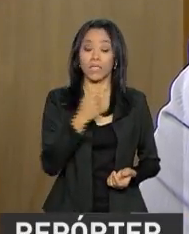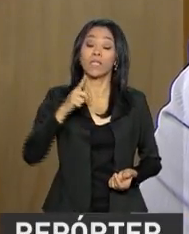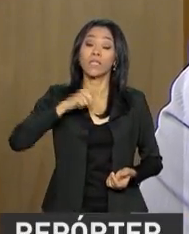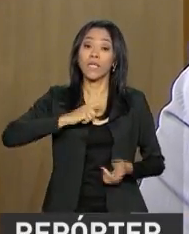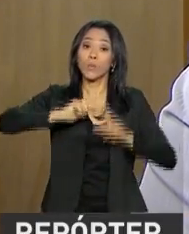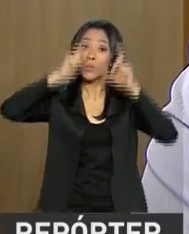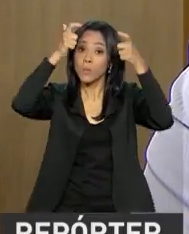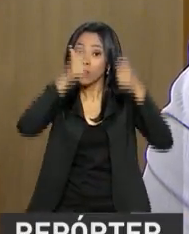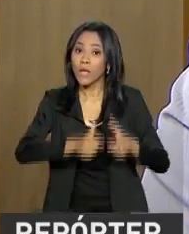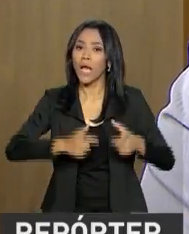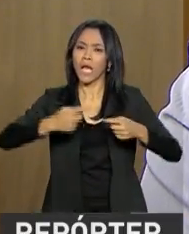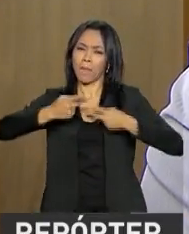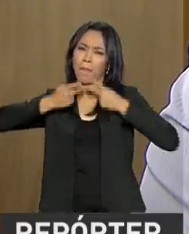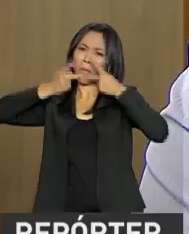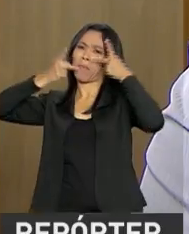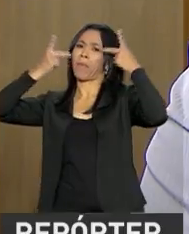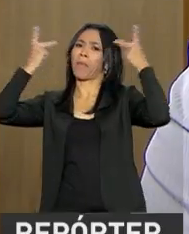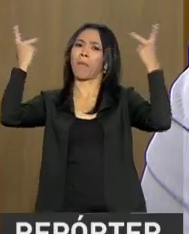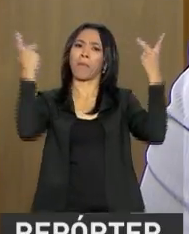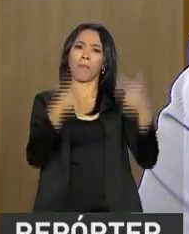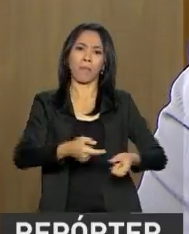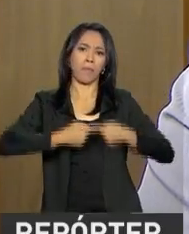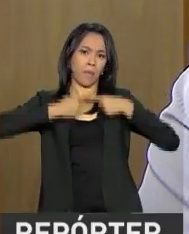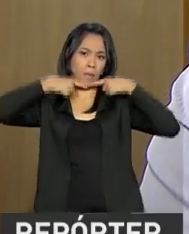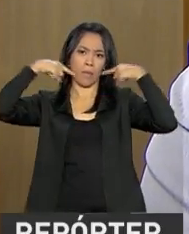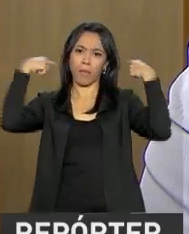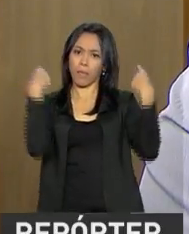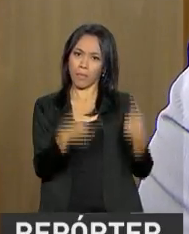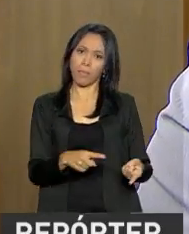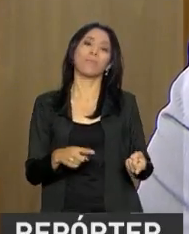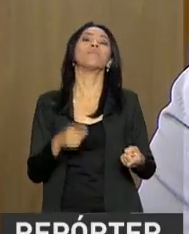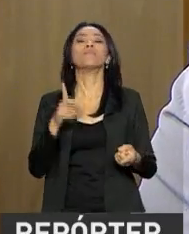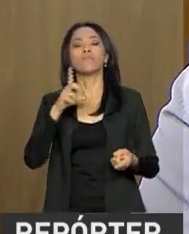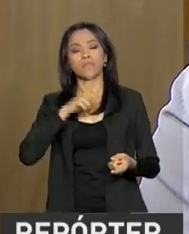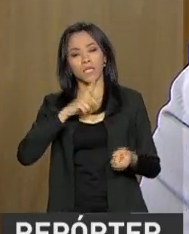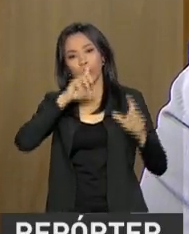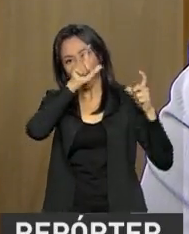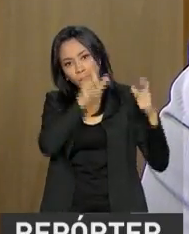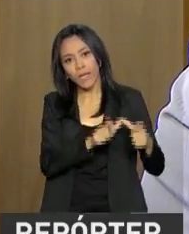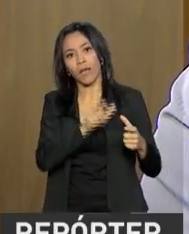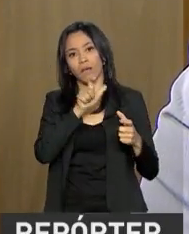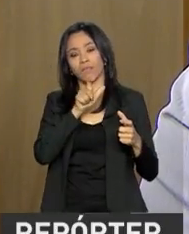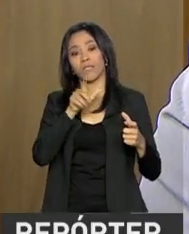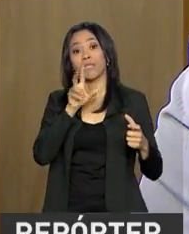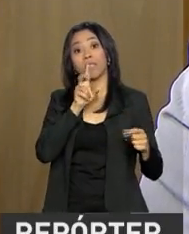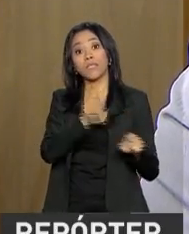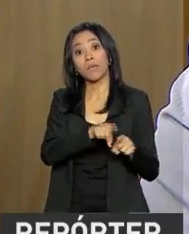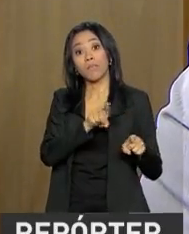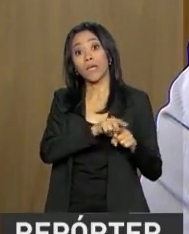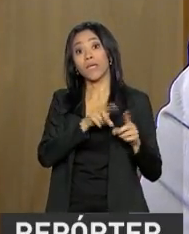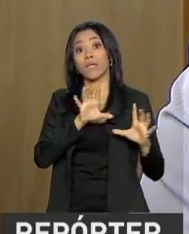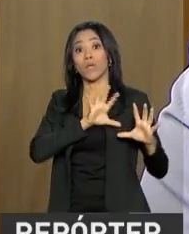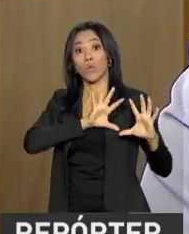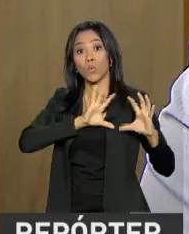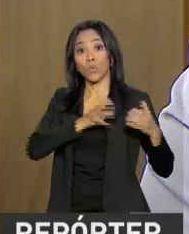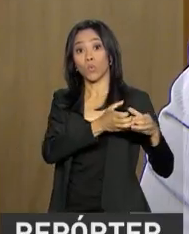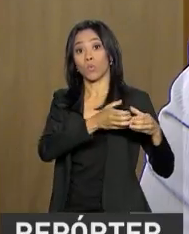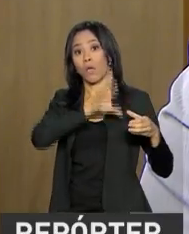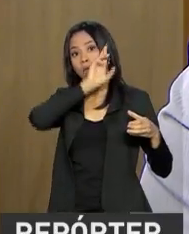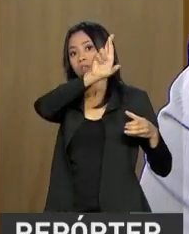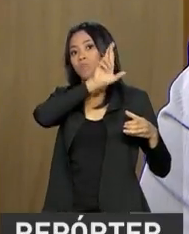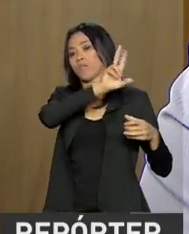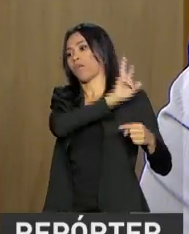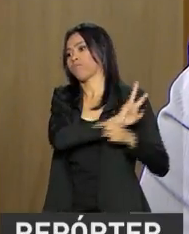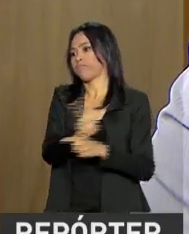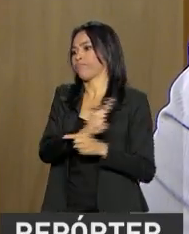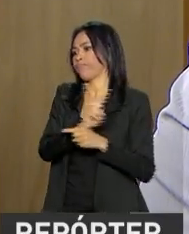direto para suas suas as suas denúncias e um acompanhamento direto dos órgãos responsáveis